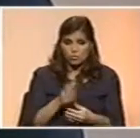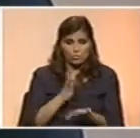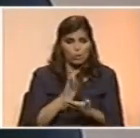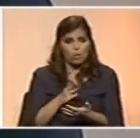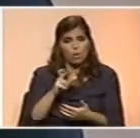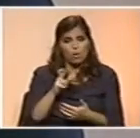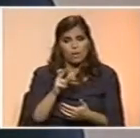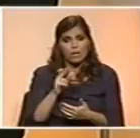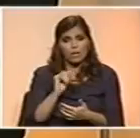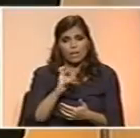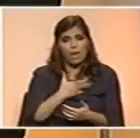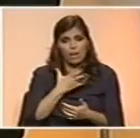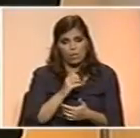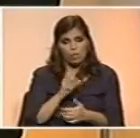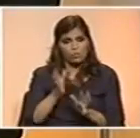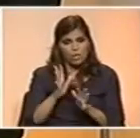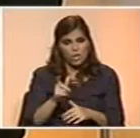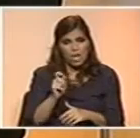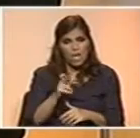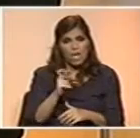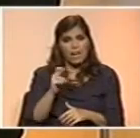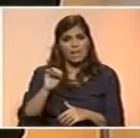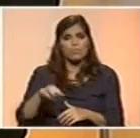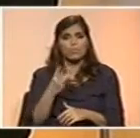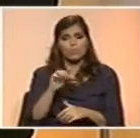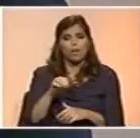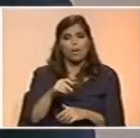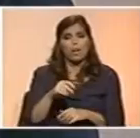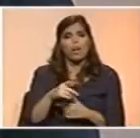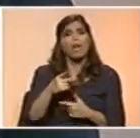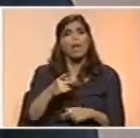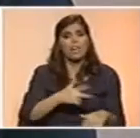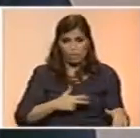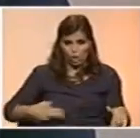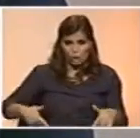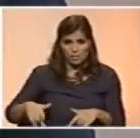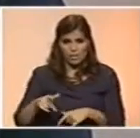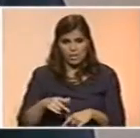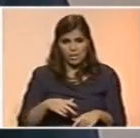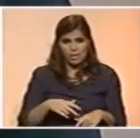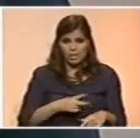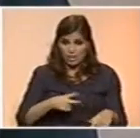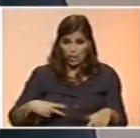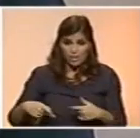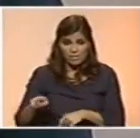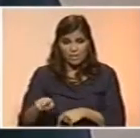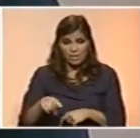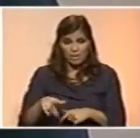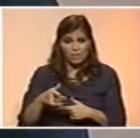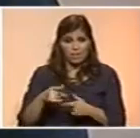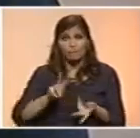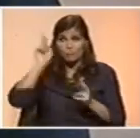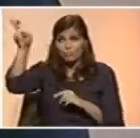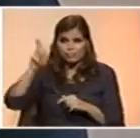O Ricardo foi estudante Erasmus também. Sim, também fiz a minha mobilidade na Indonésia. Na Indonésia. Muito bem. Isso é que foi uma grande